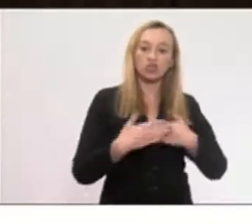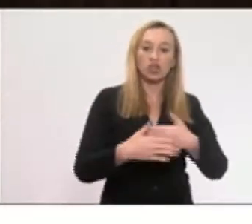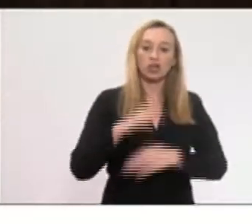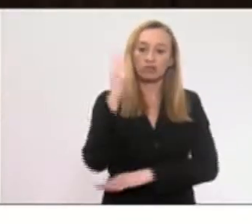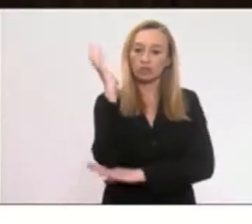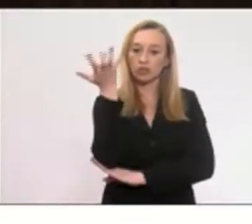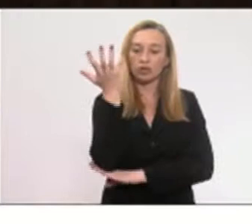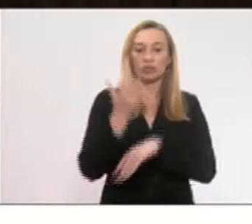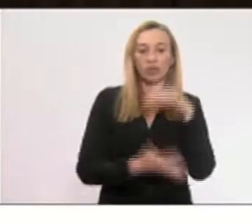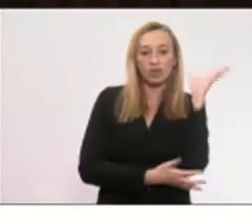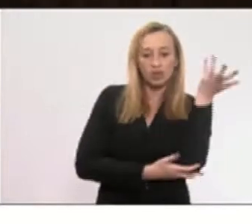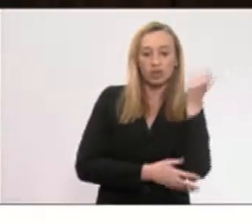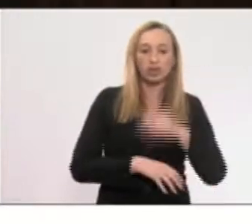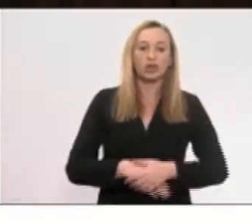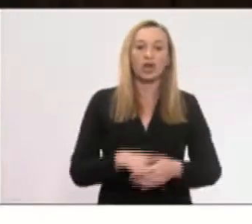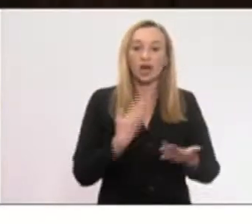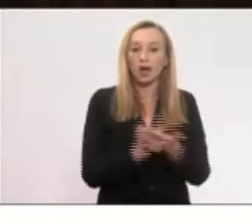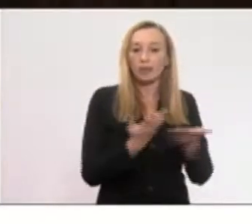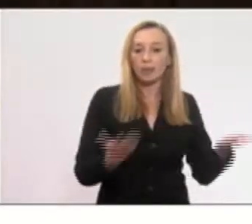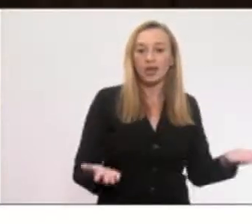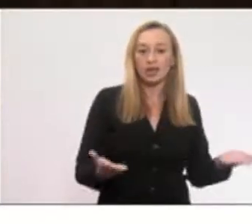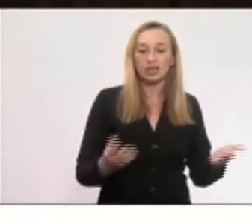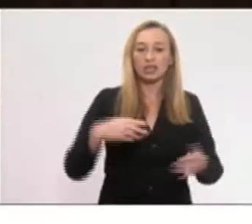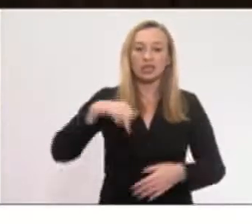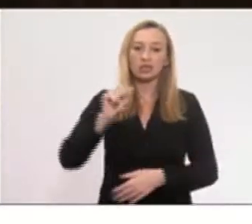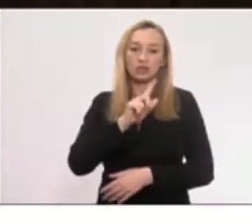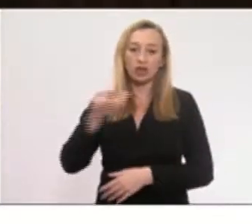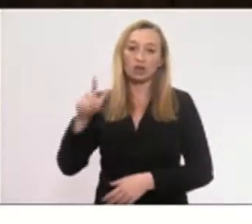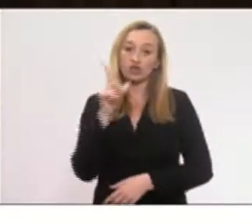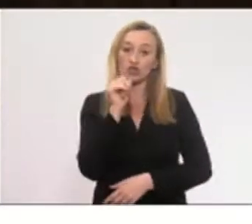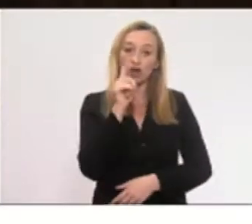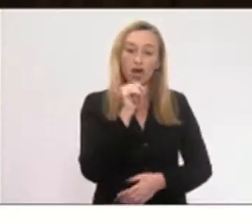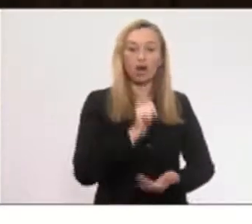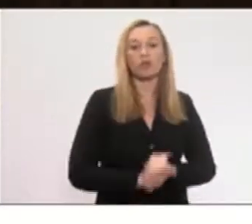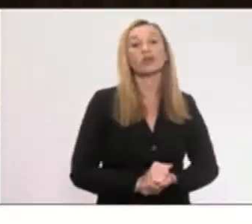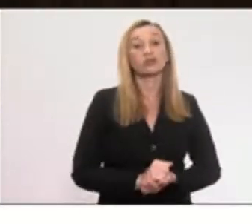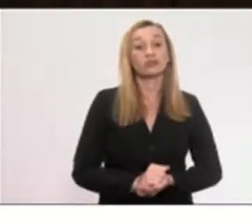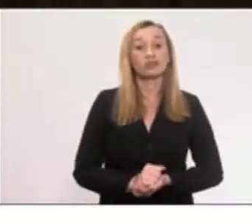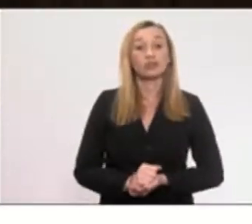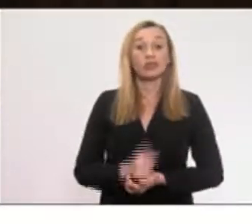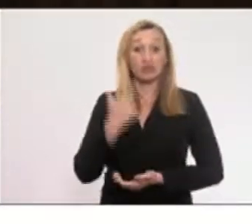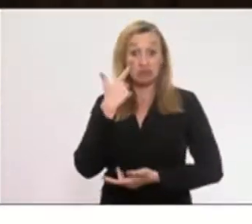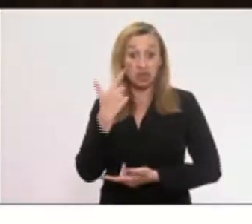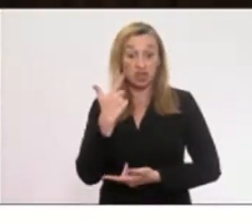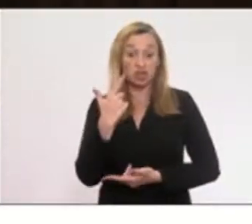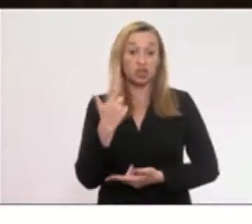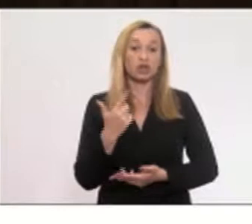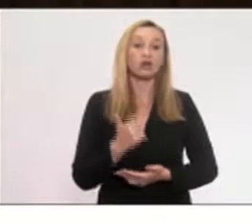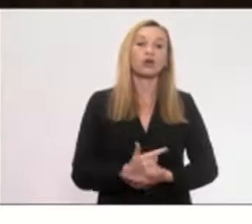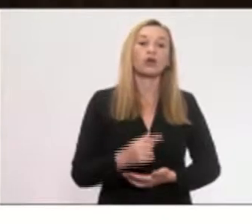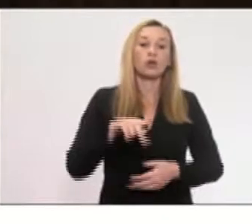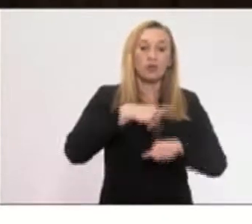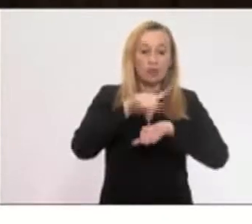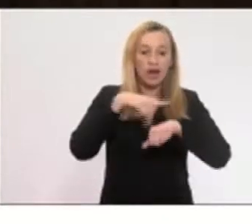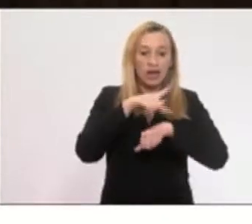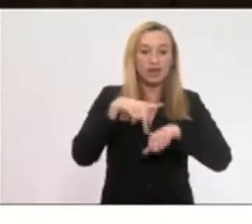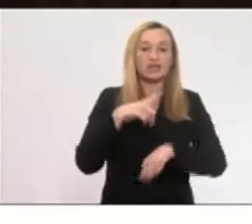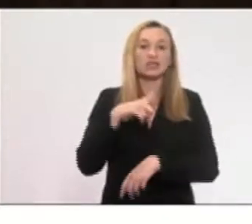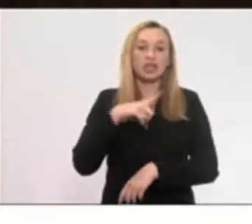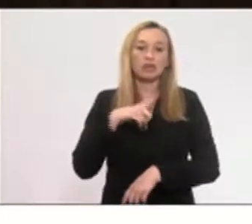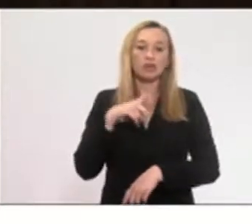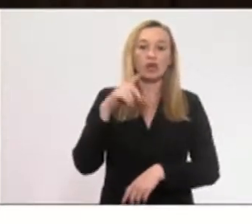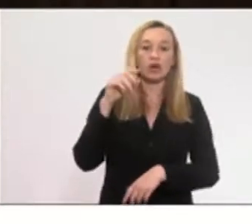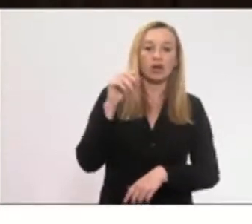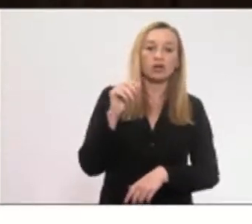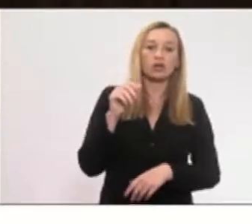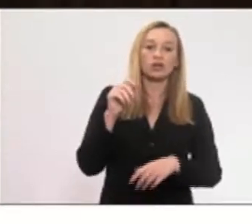Ambiente, a perda da Agência Nacional de Águas. Veja, no país em que nós temos o aquífero Guarani,